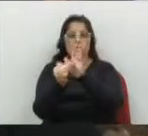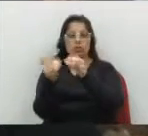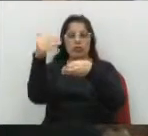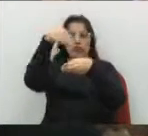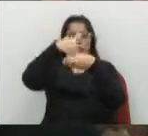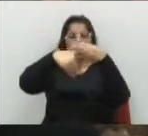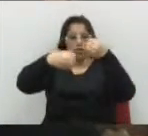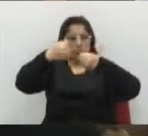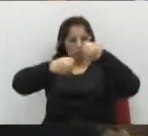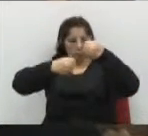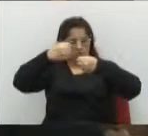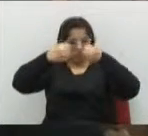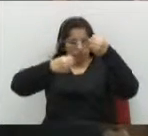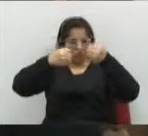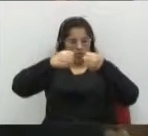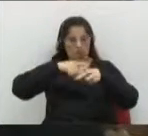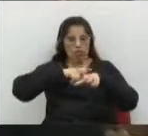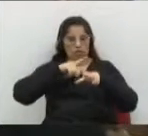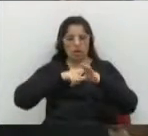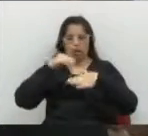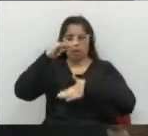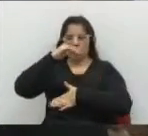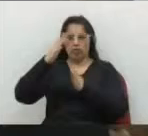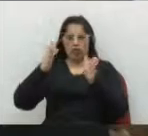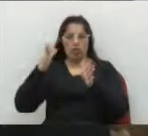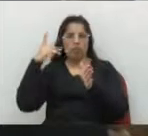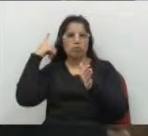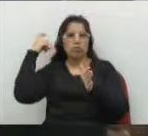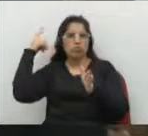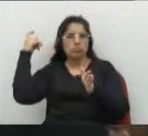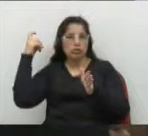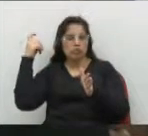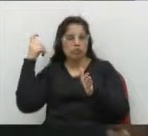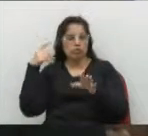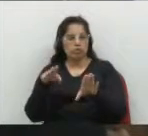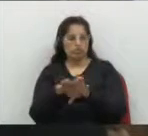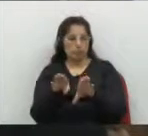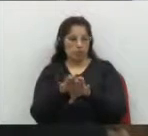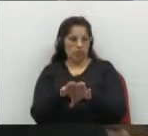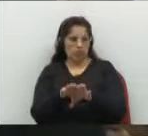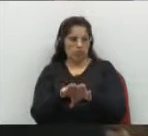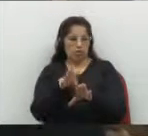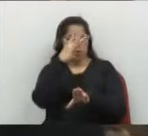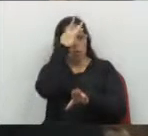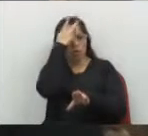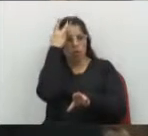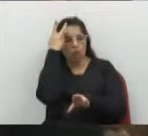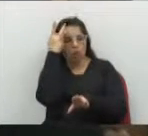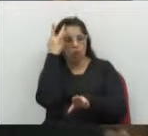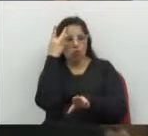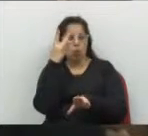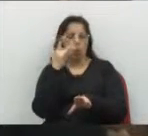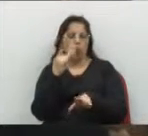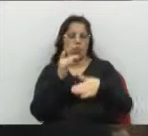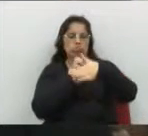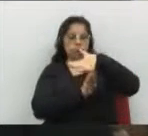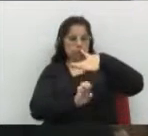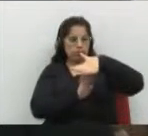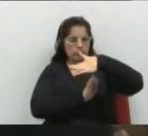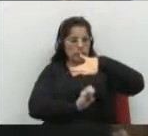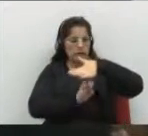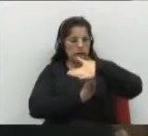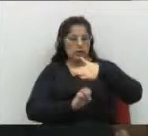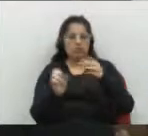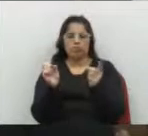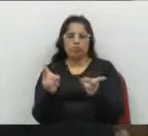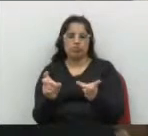muitos empresários em Limeira que dependem também de instalação de equipamento de som, desde potência, alto-falante,